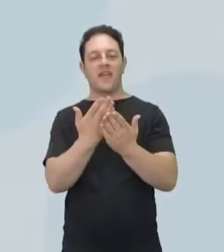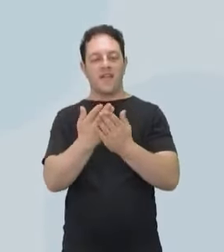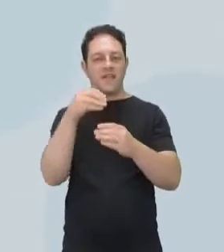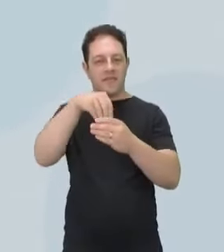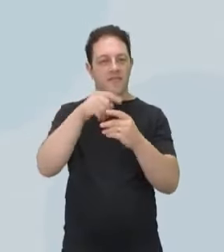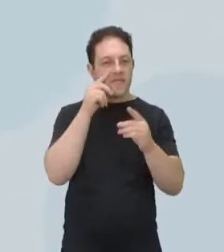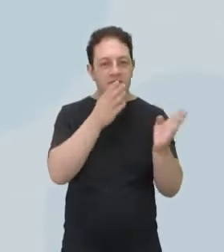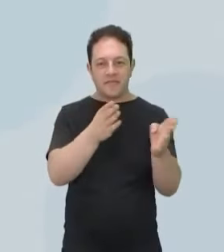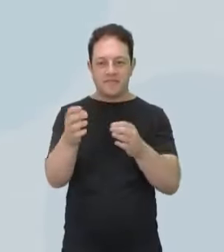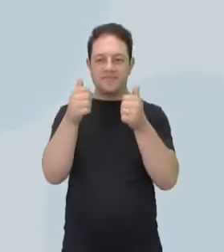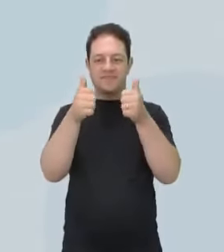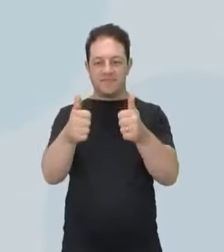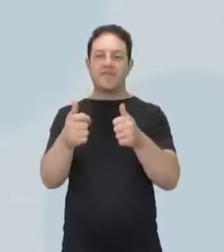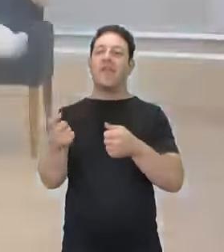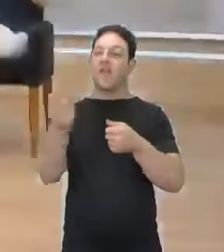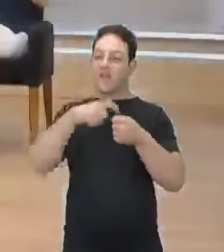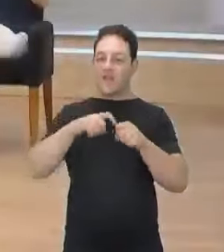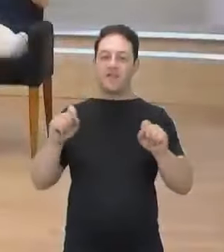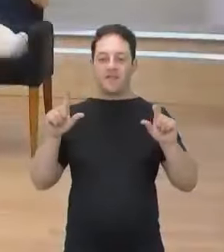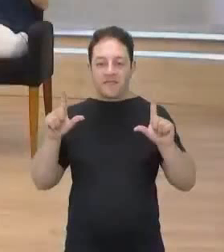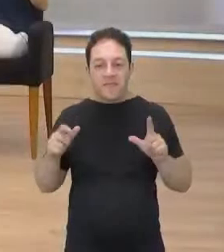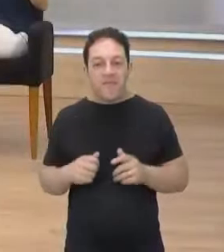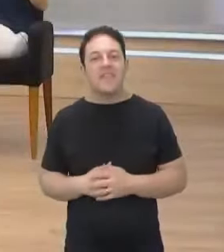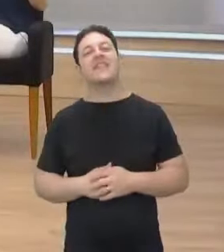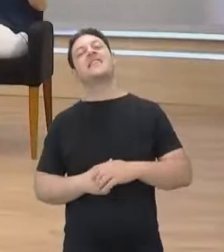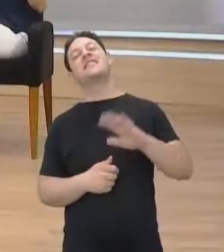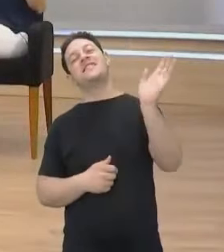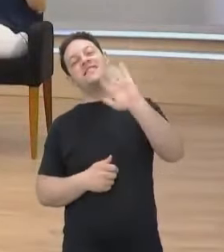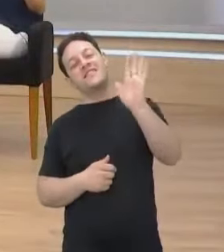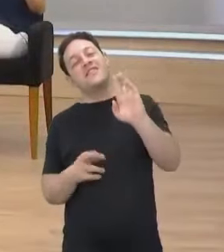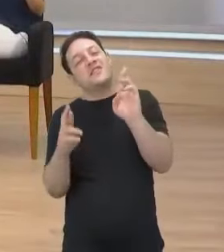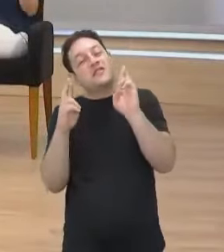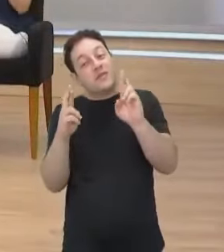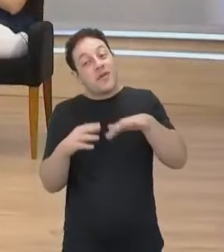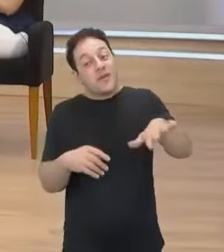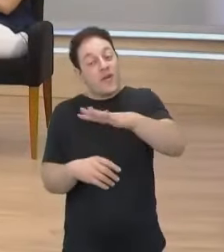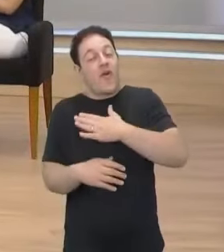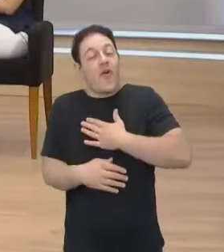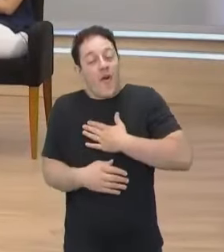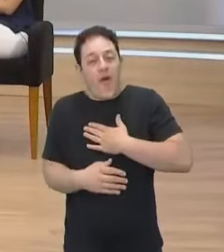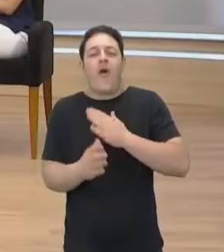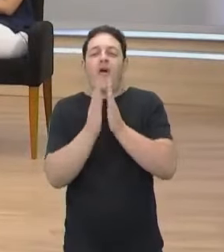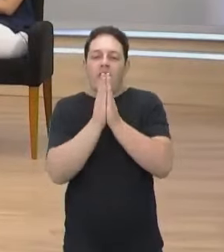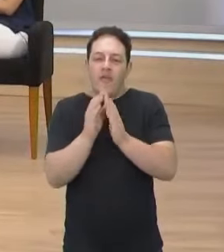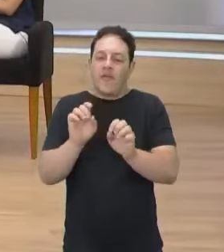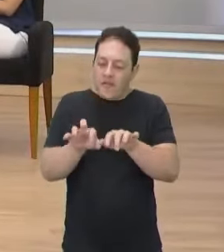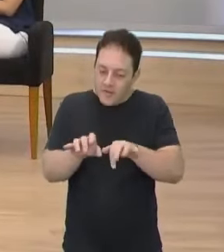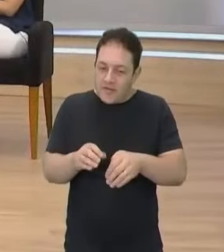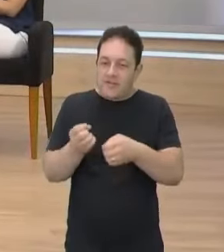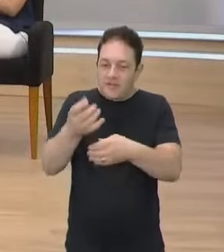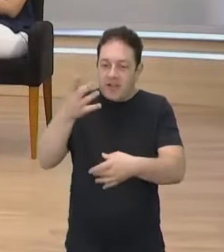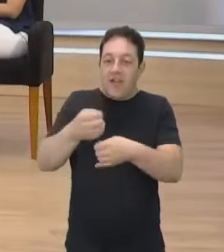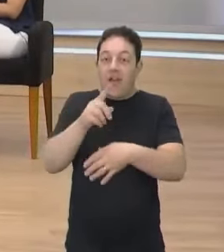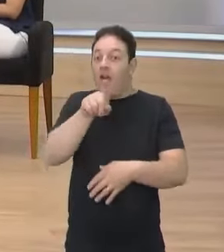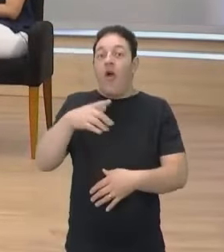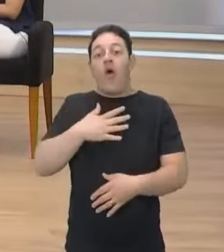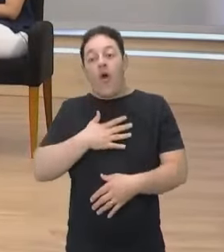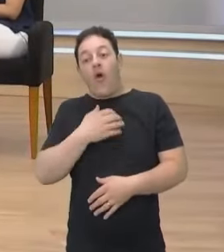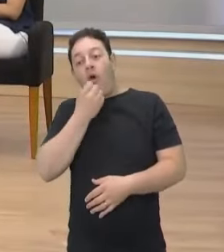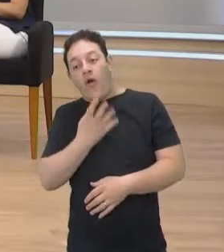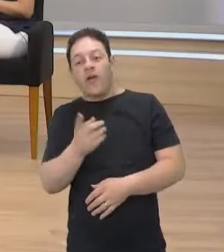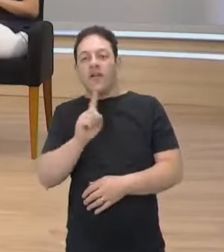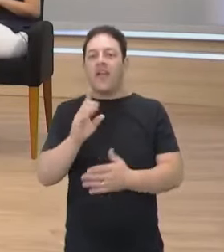vocês. Pode voltar para a gente, produção. Espero que vocês tenham gostado. Comentem aqui no chat se vocês gostaram. Eu vi que